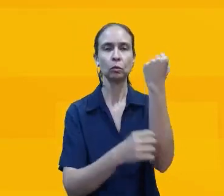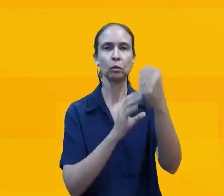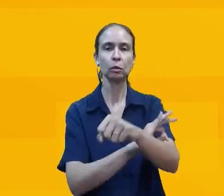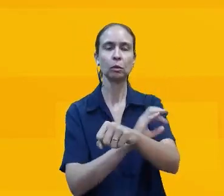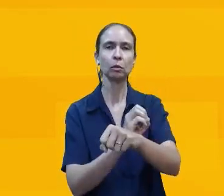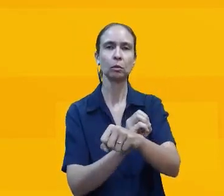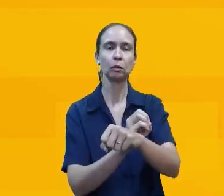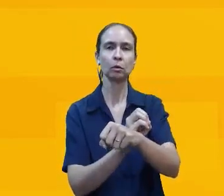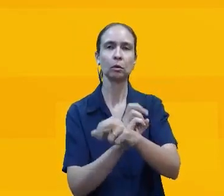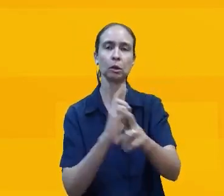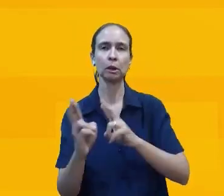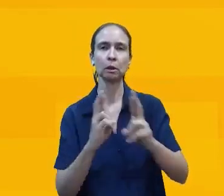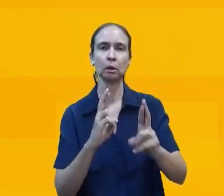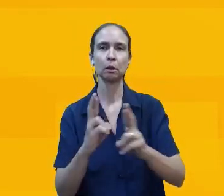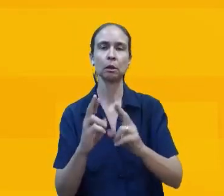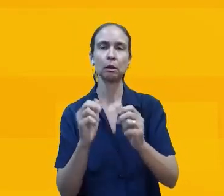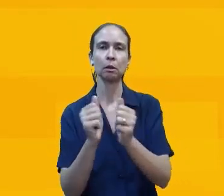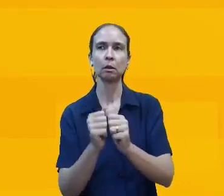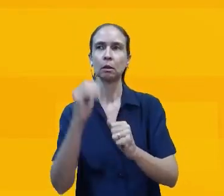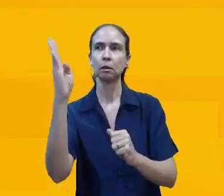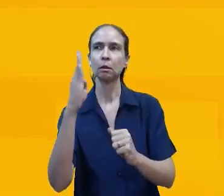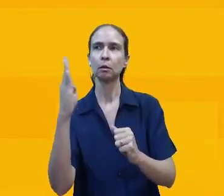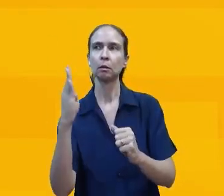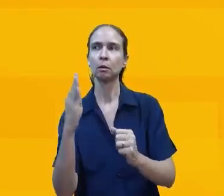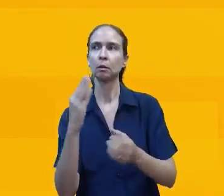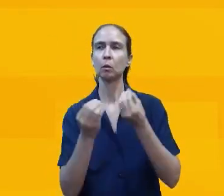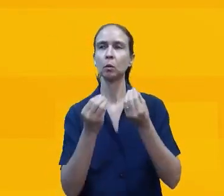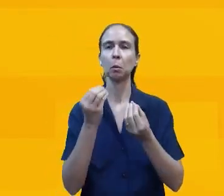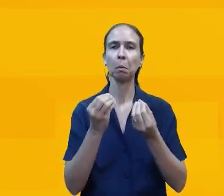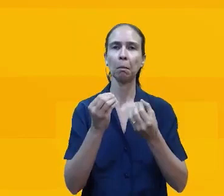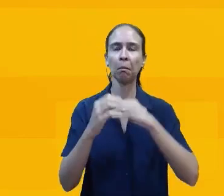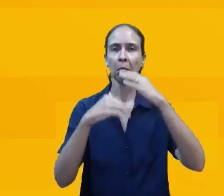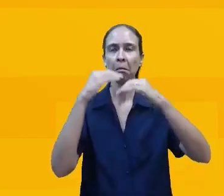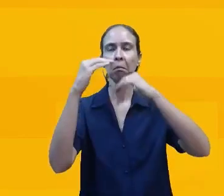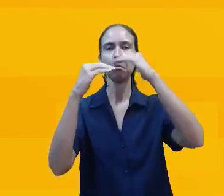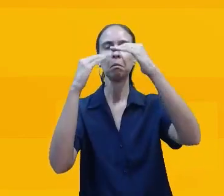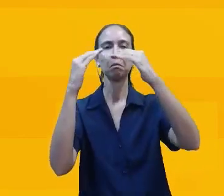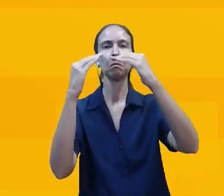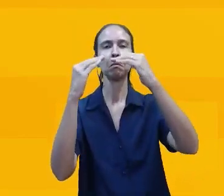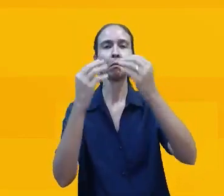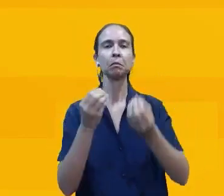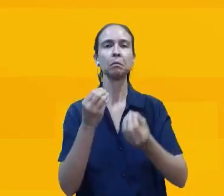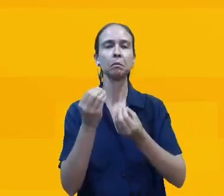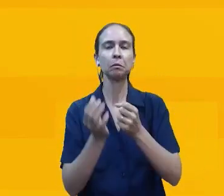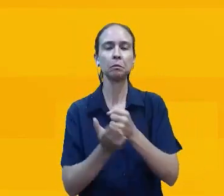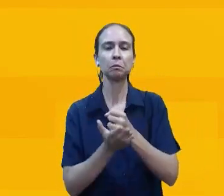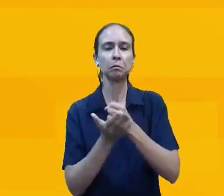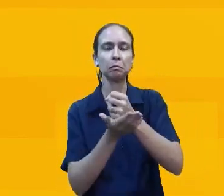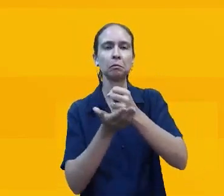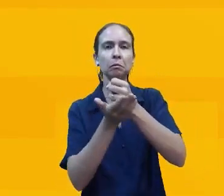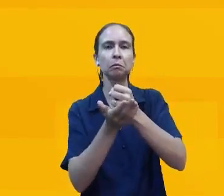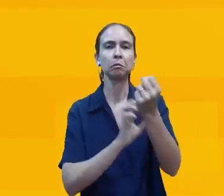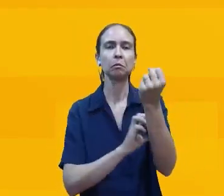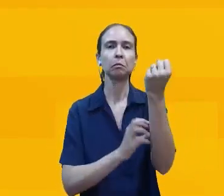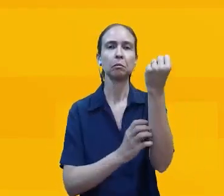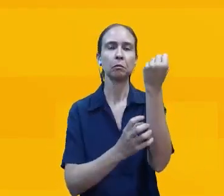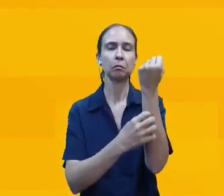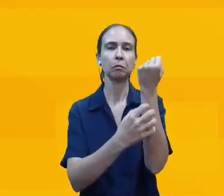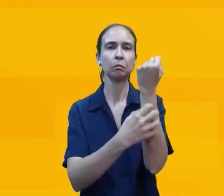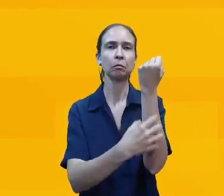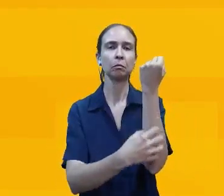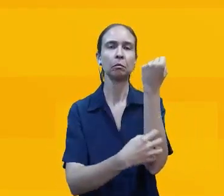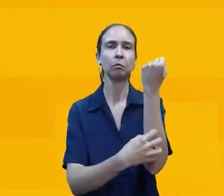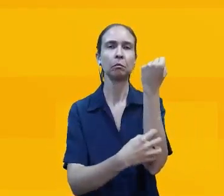o desenvolvimento da cultura, a solidificação dessa cultura, certo? Para que